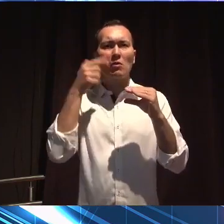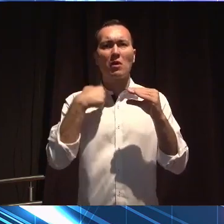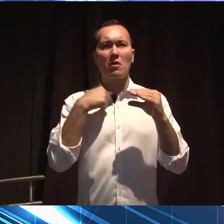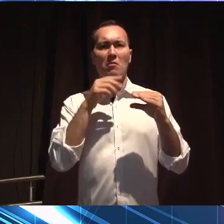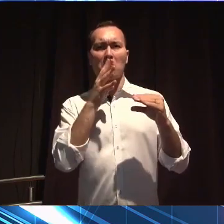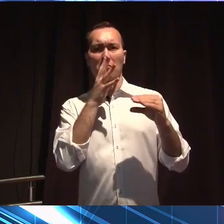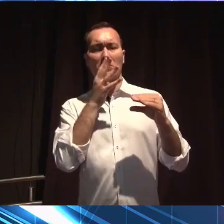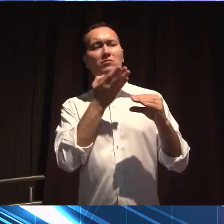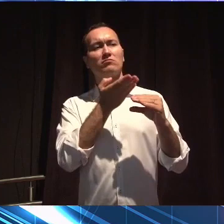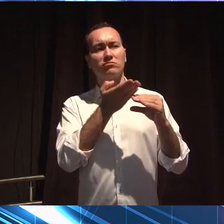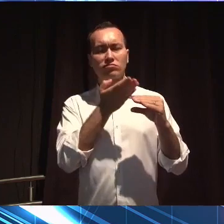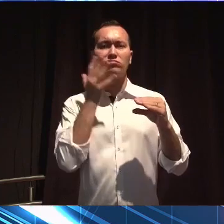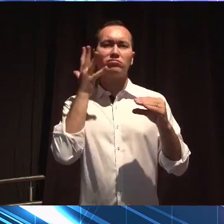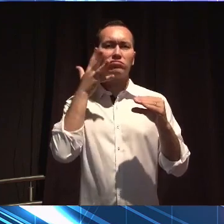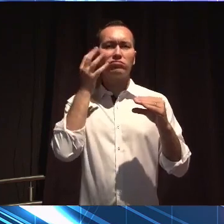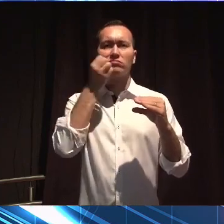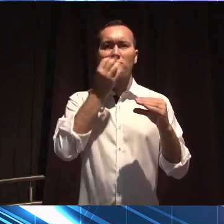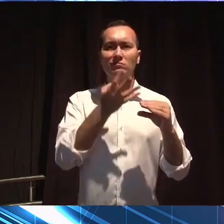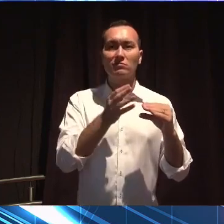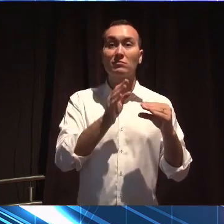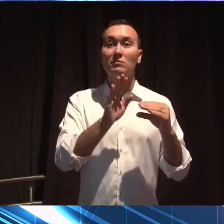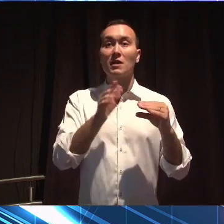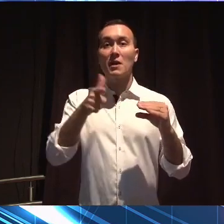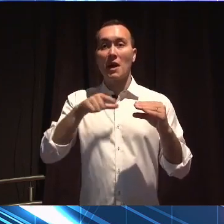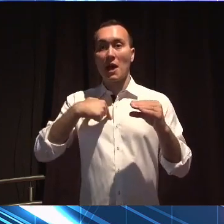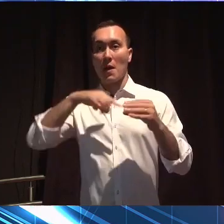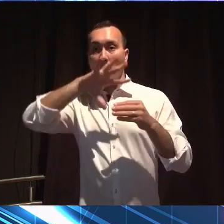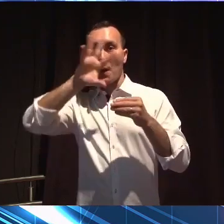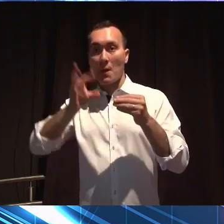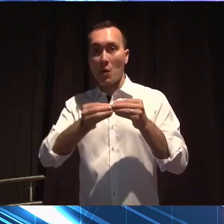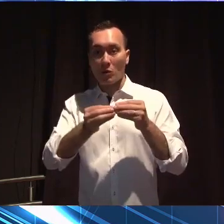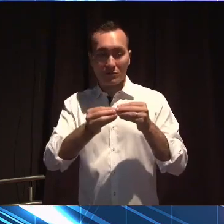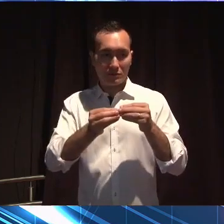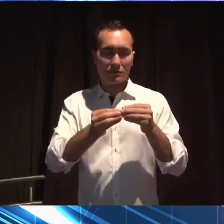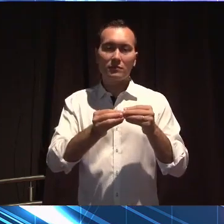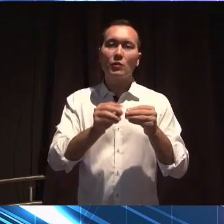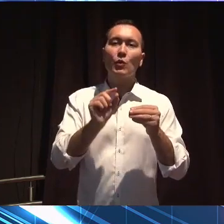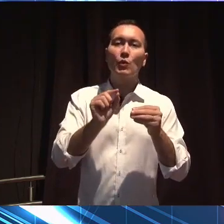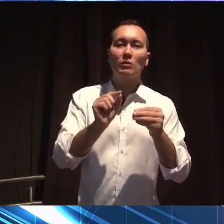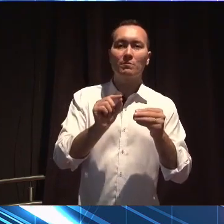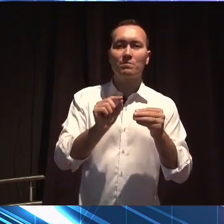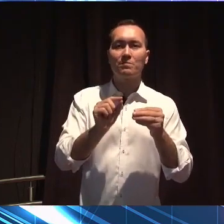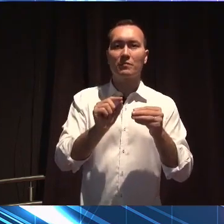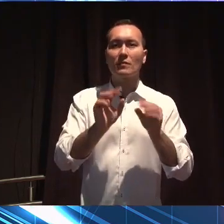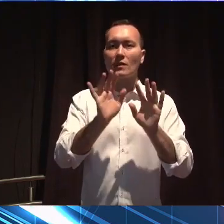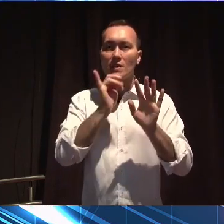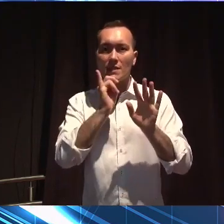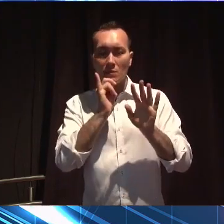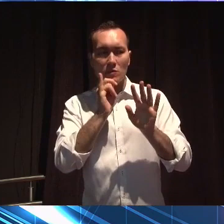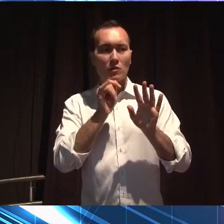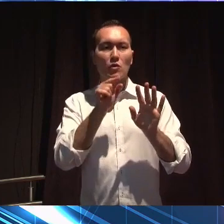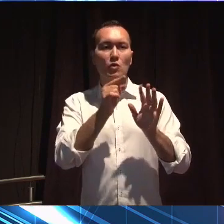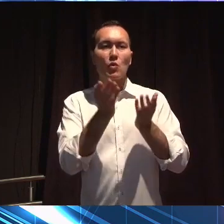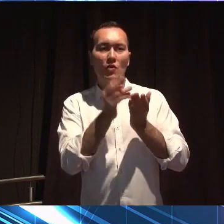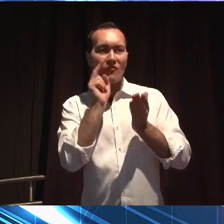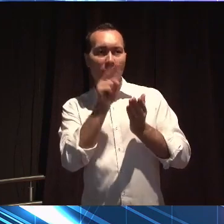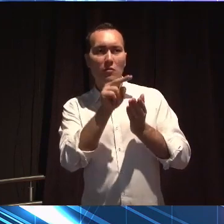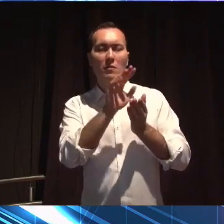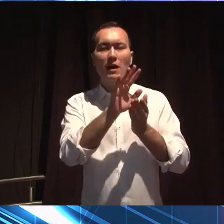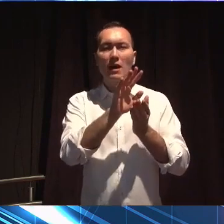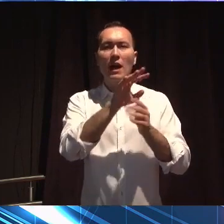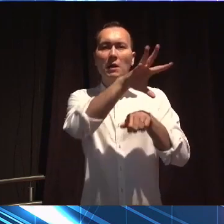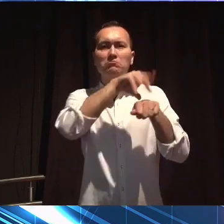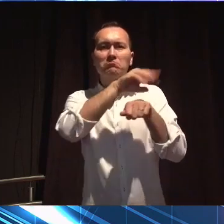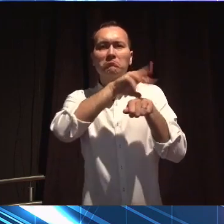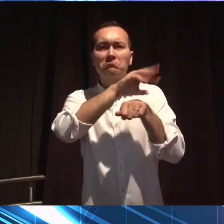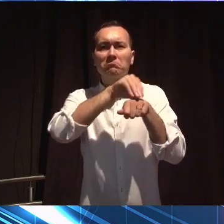para a nossa casa, né, para a gente provocar alguma reflexão e verificar como que eu consigo levar isso para a empresa onde eu trabalho de uma